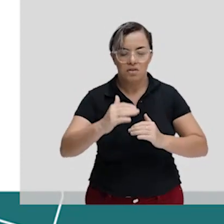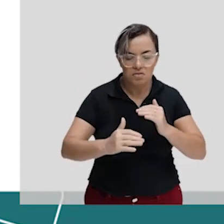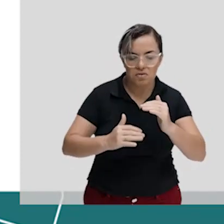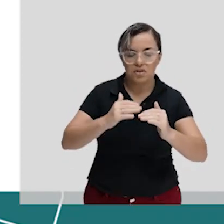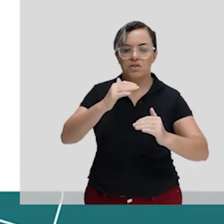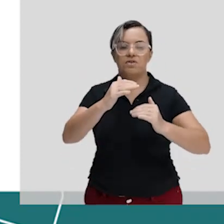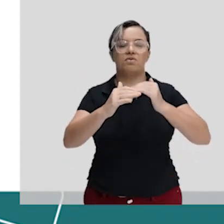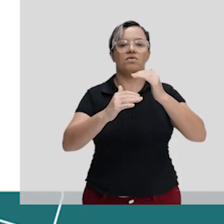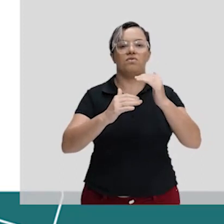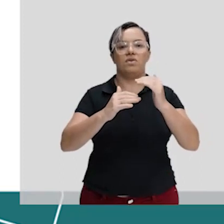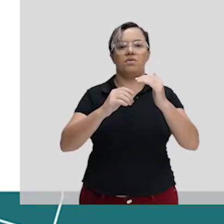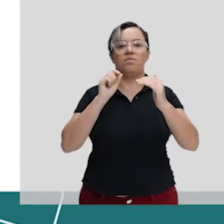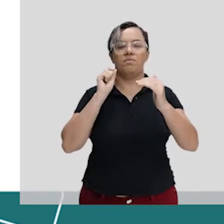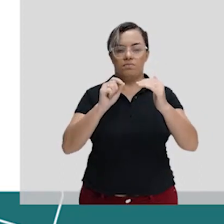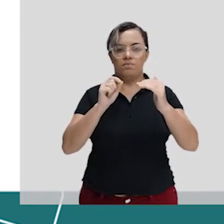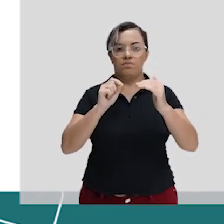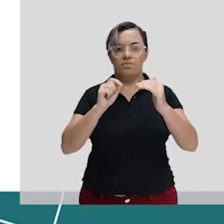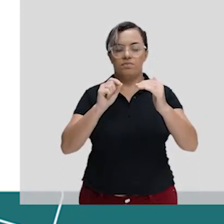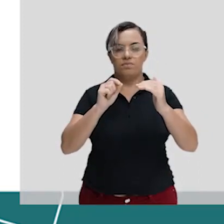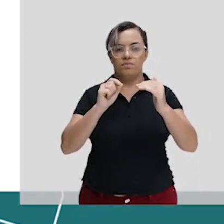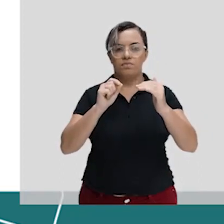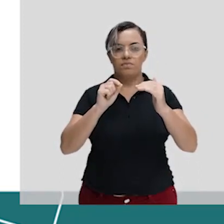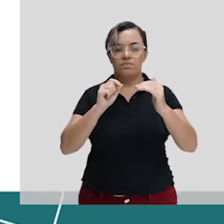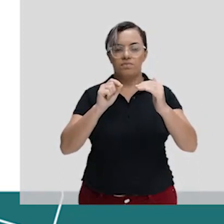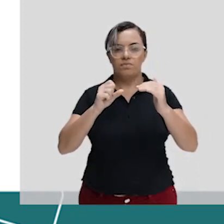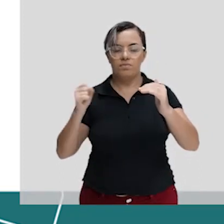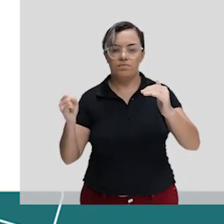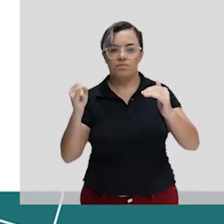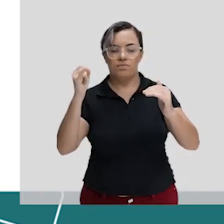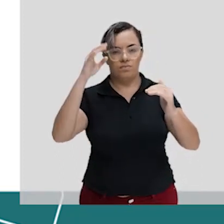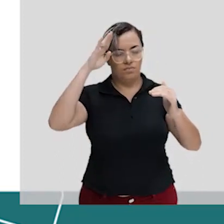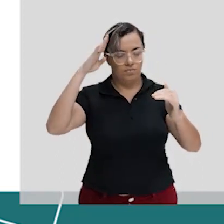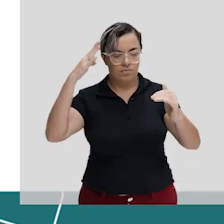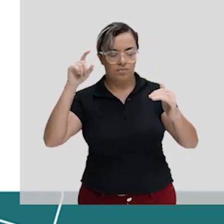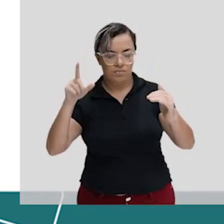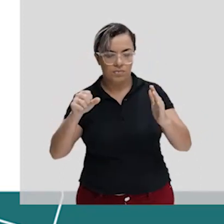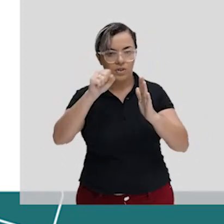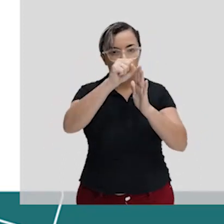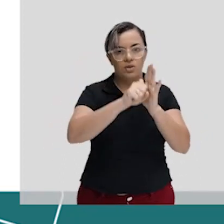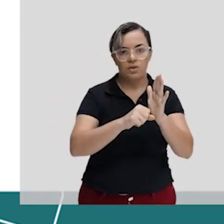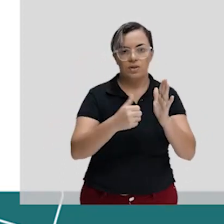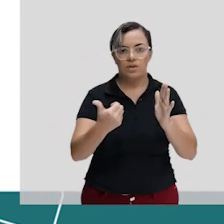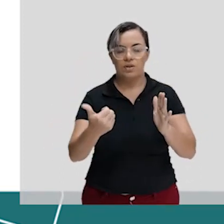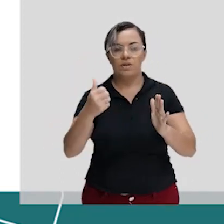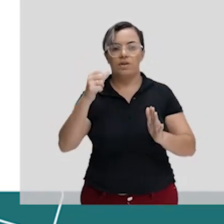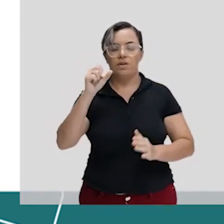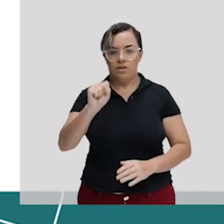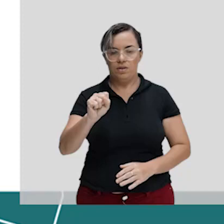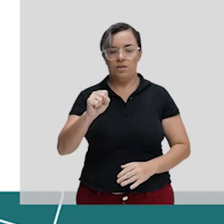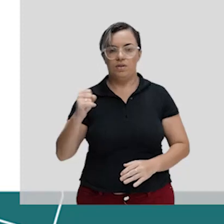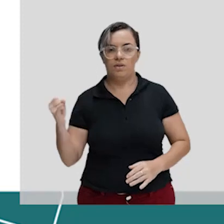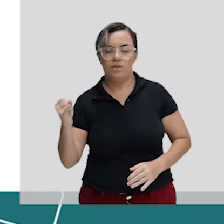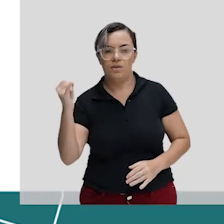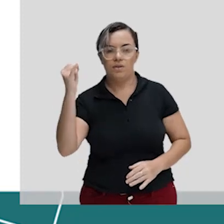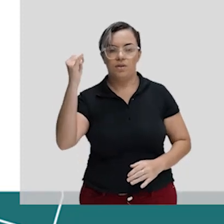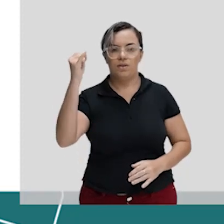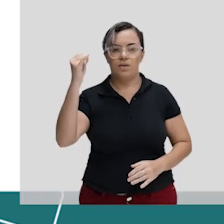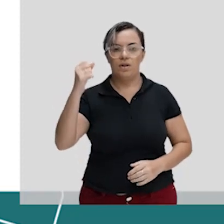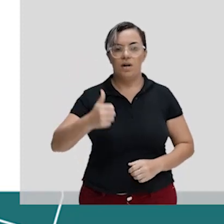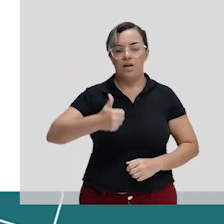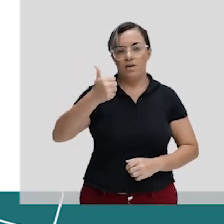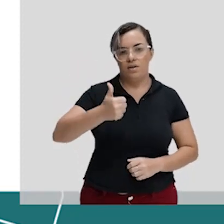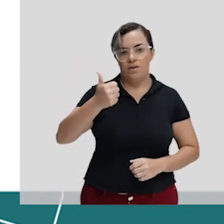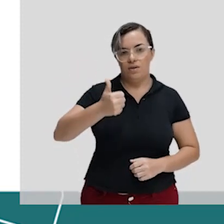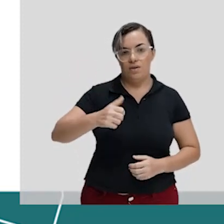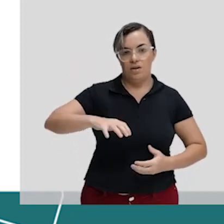progredir. O mercantilismo que vai ser importante lá no século XVIII para a Inglaterra ser pioneira